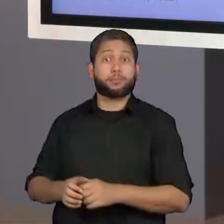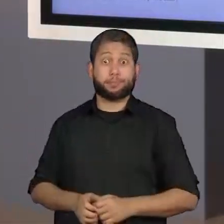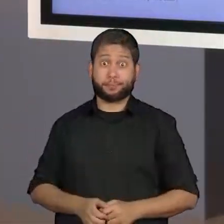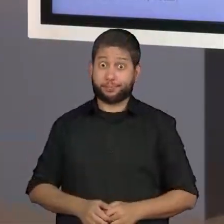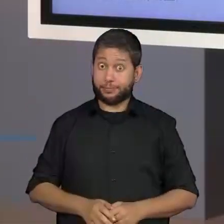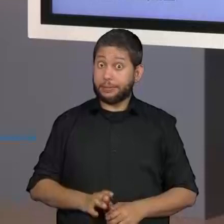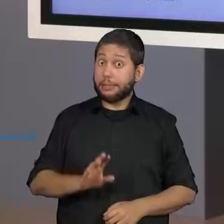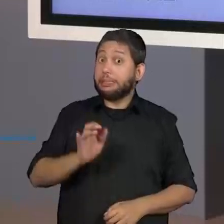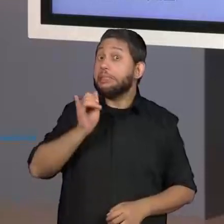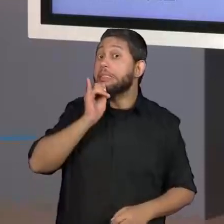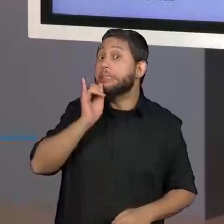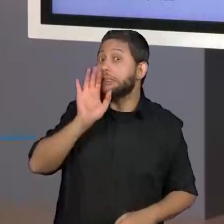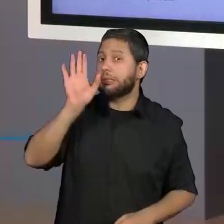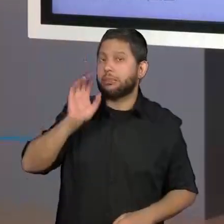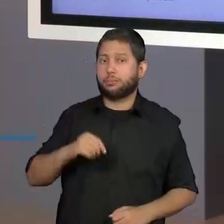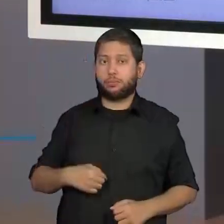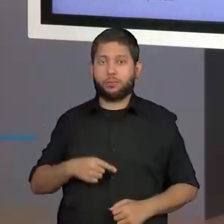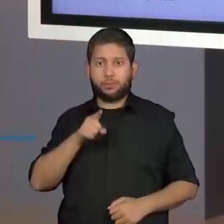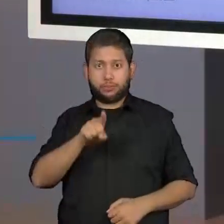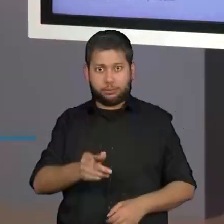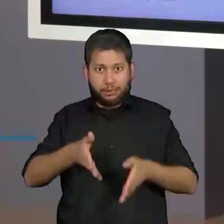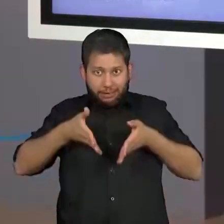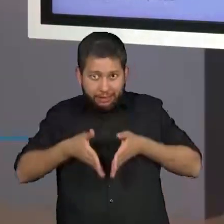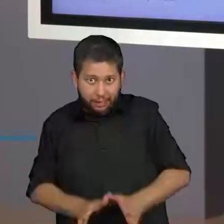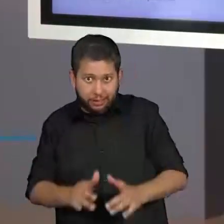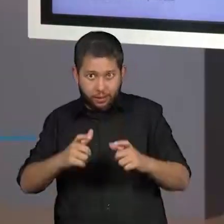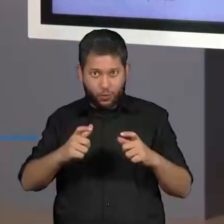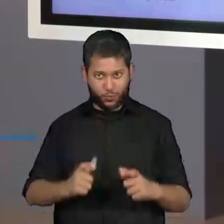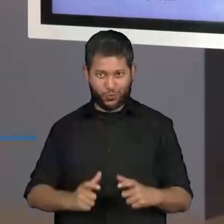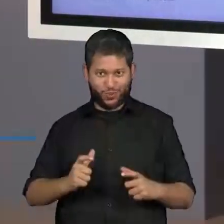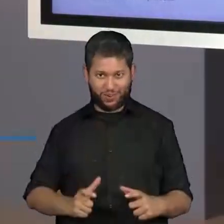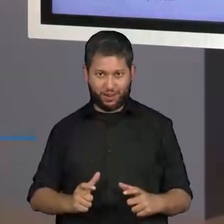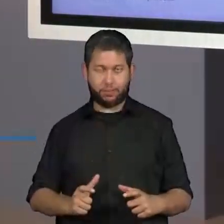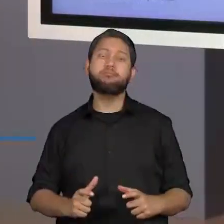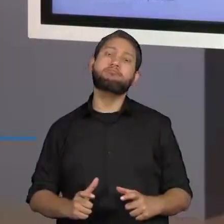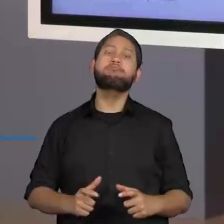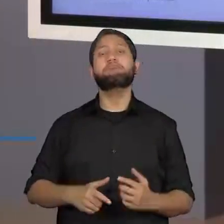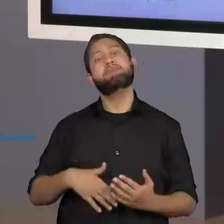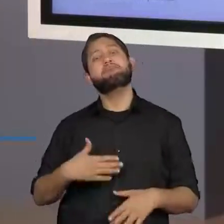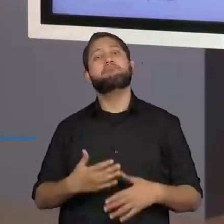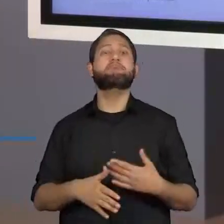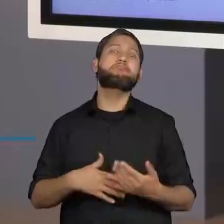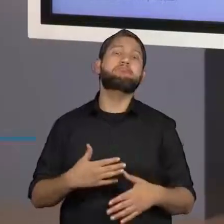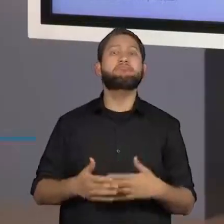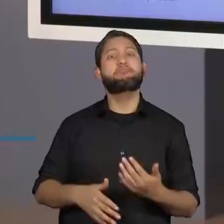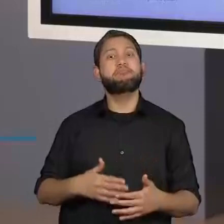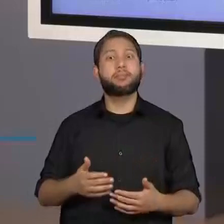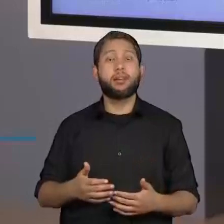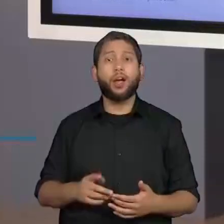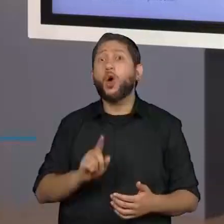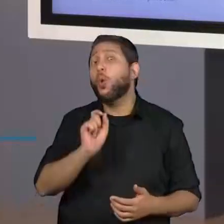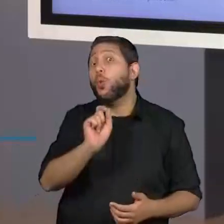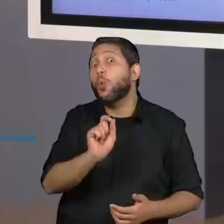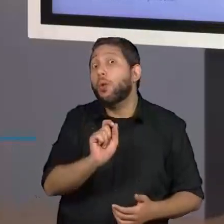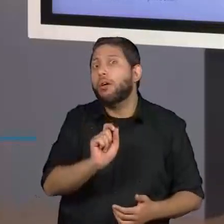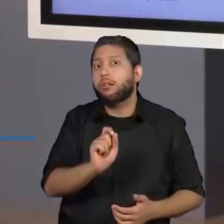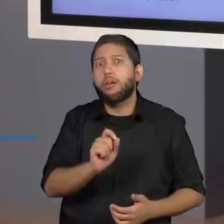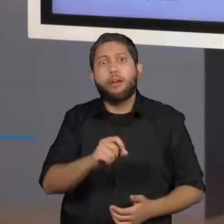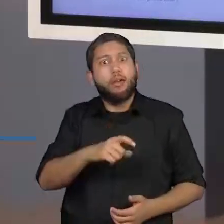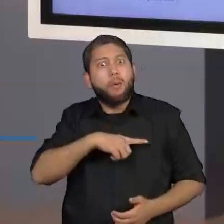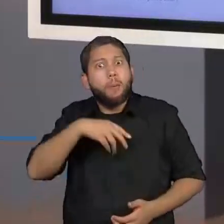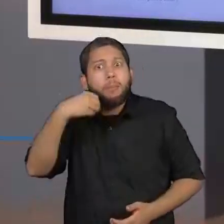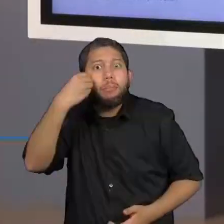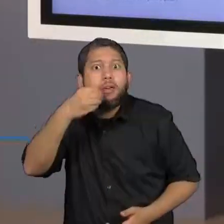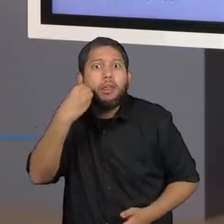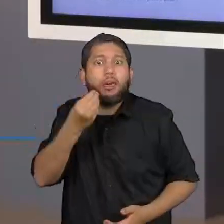nasceu em um lugar e você muda para outro lugar, como a gente sempre fala, você vai levar suas histórias, suas vivências,